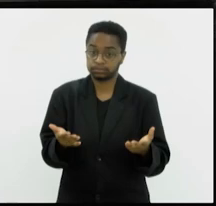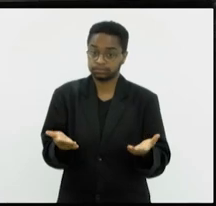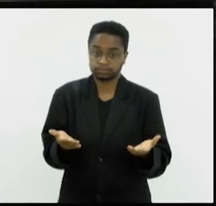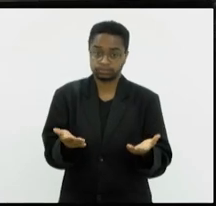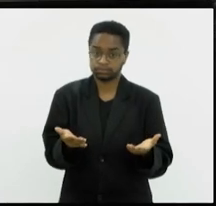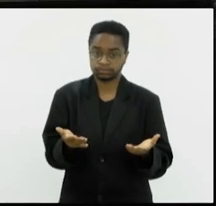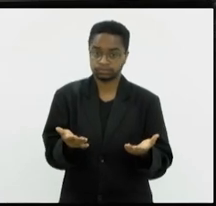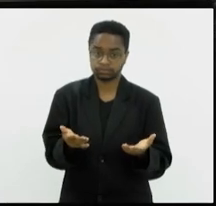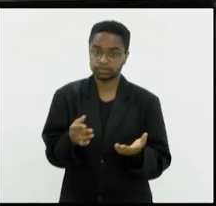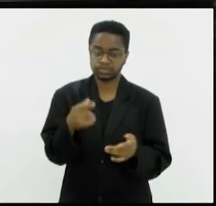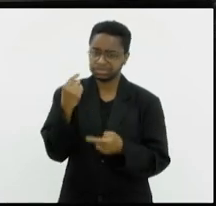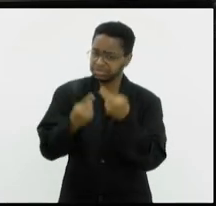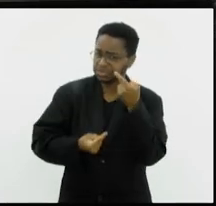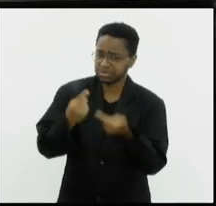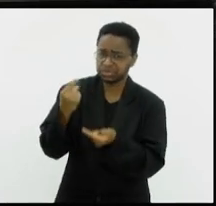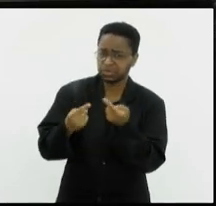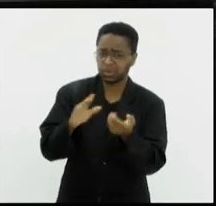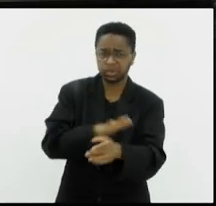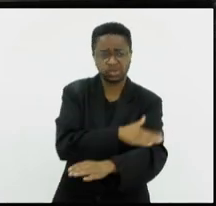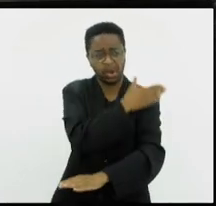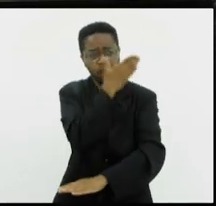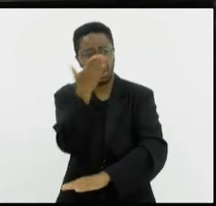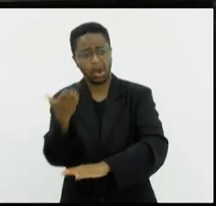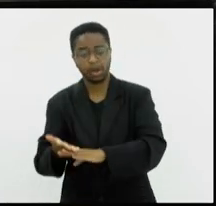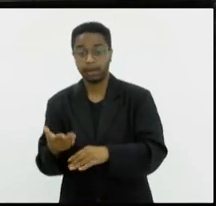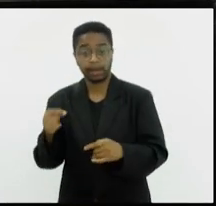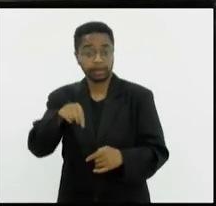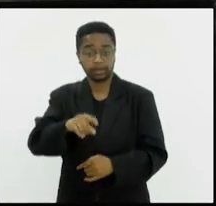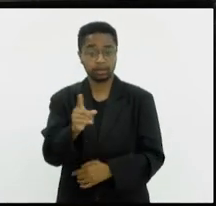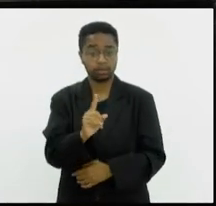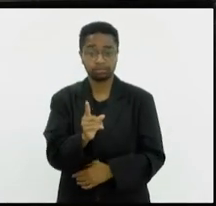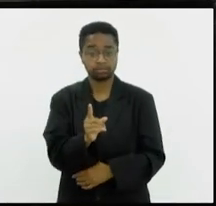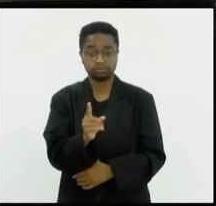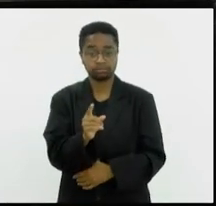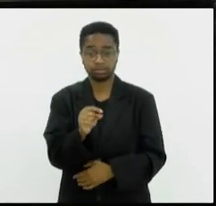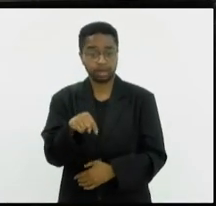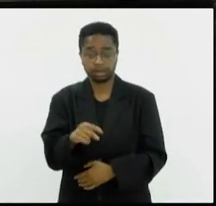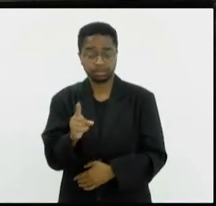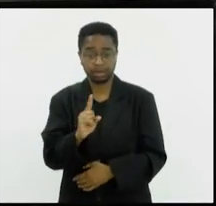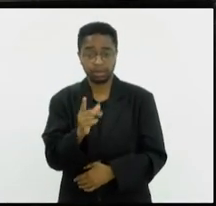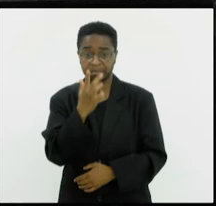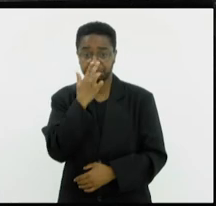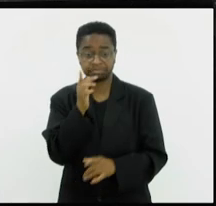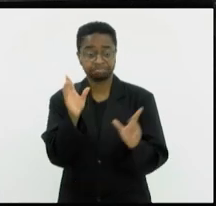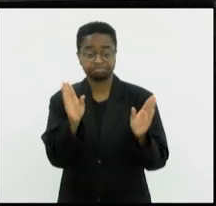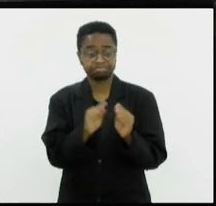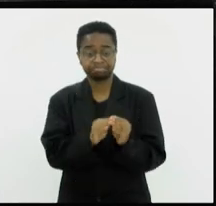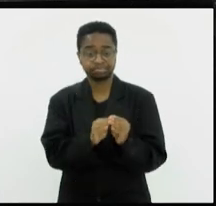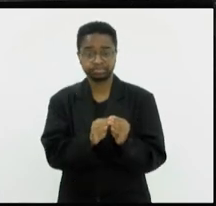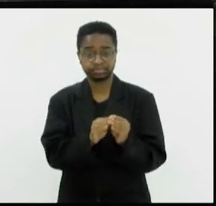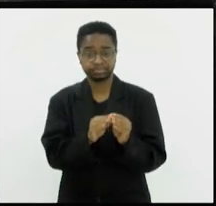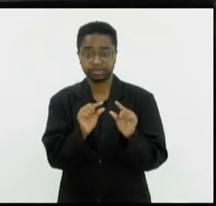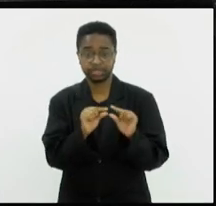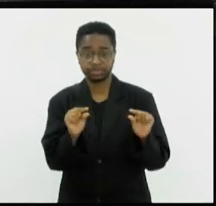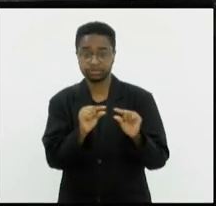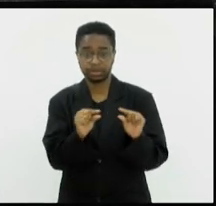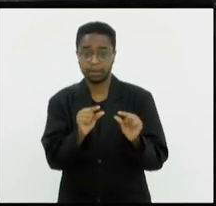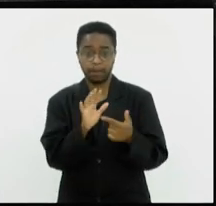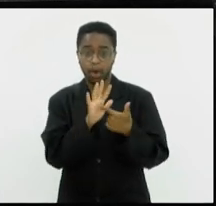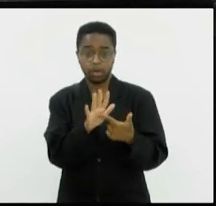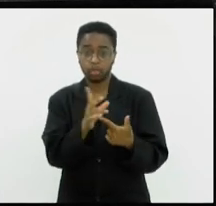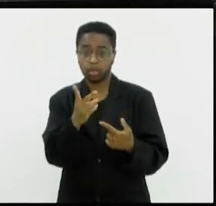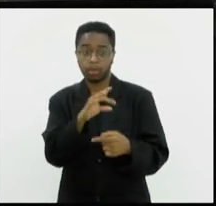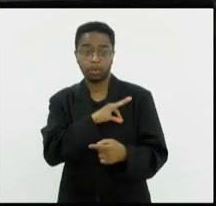esgotam o assunto de uma maneira grandiosa aqui não aqui não é uma notinha assim de rodapé dois policiais